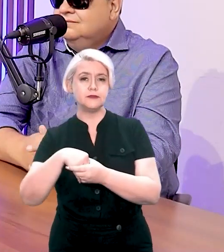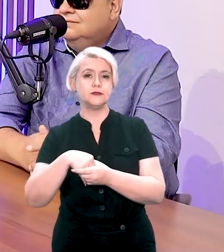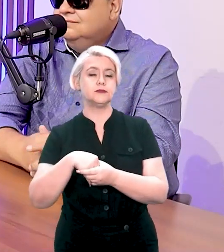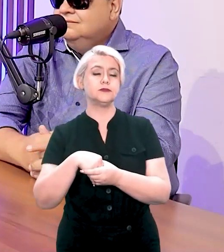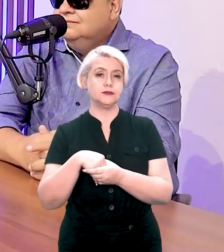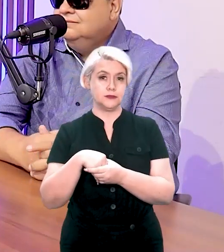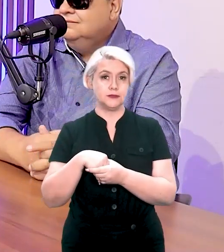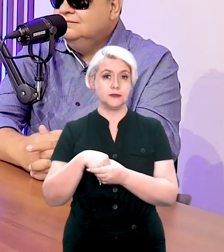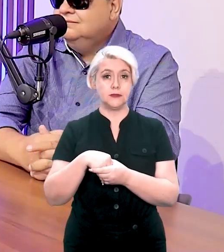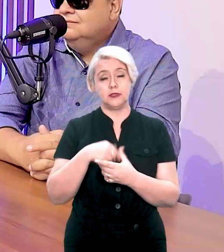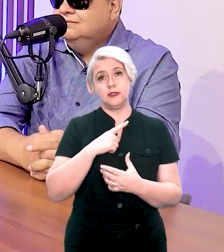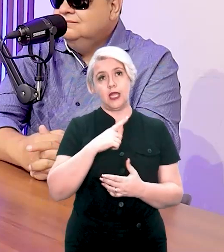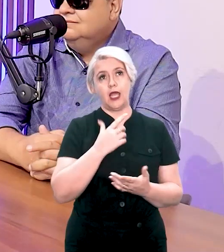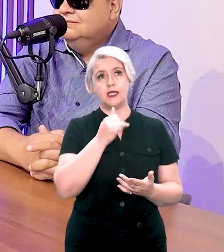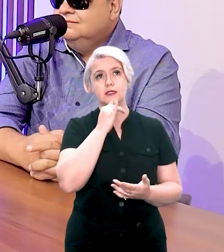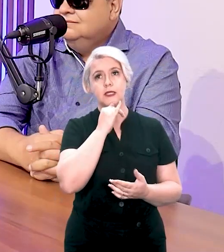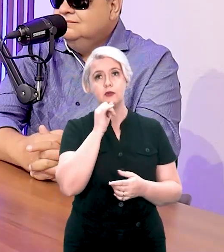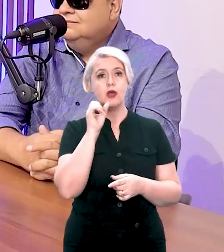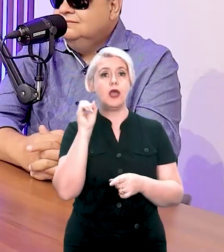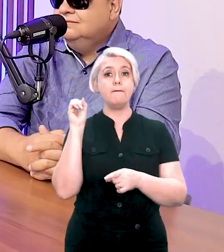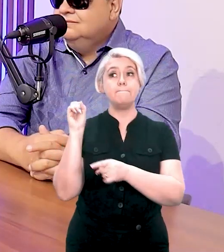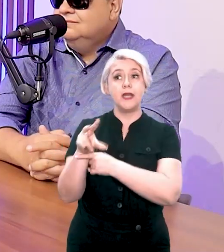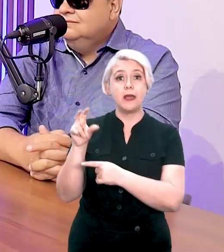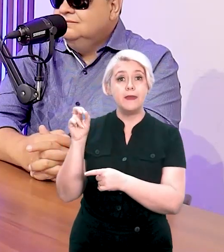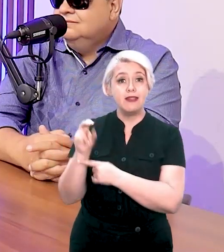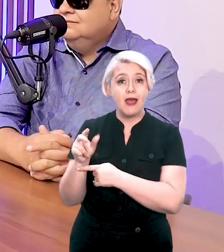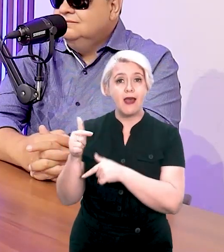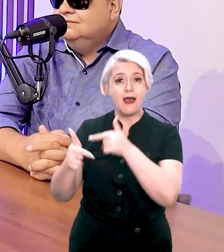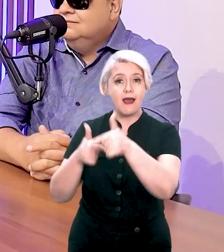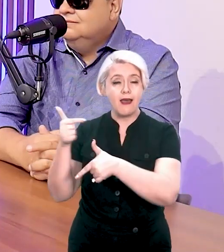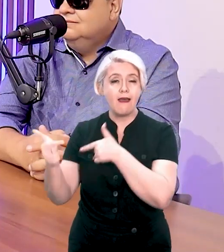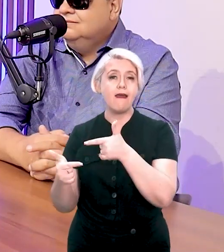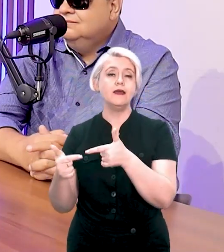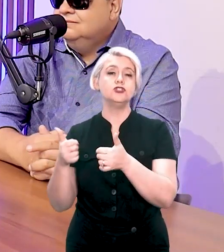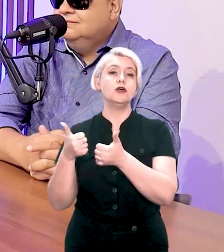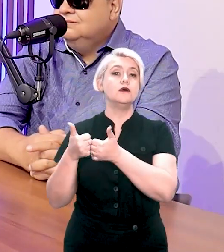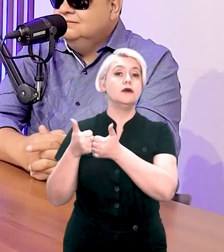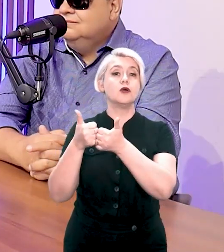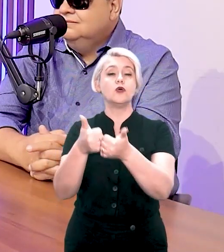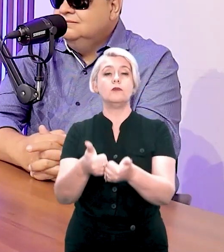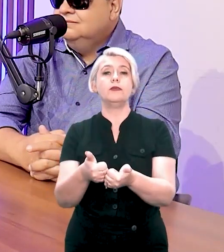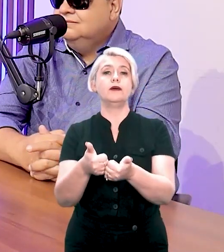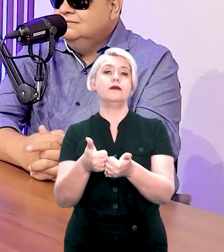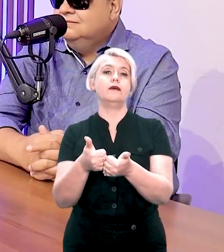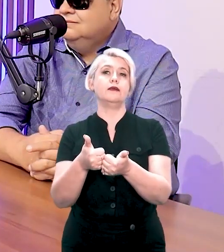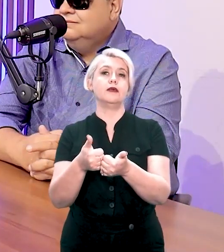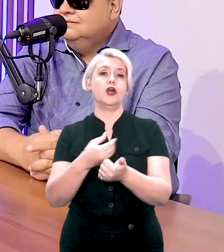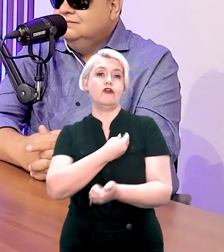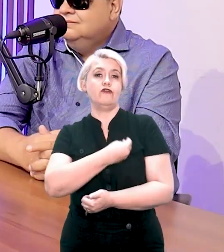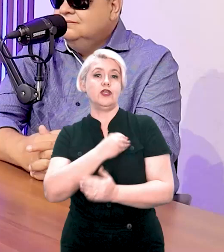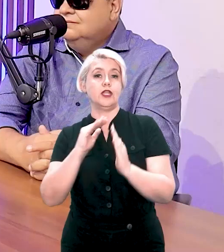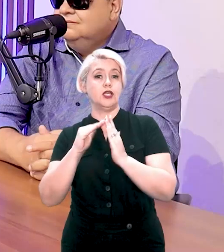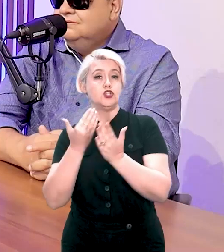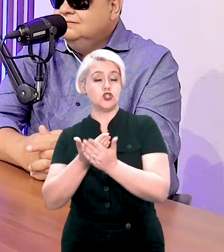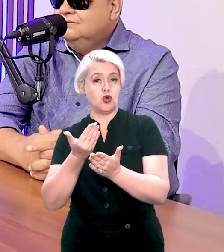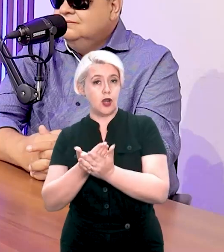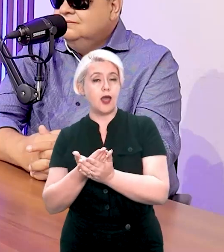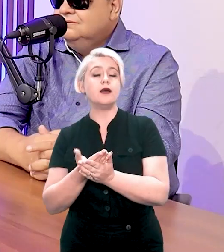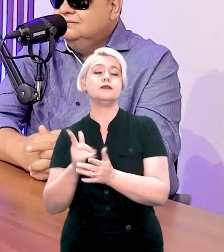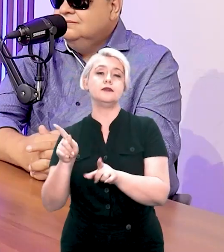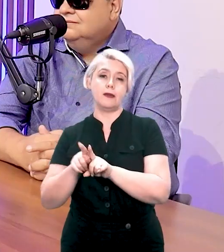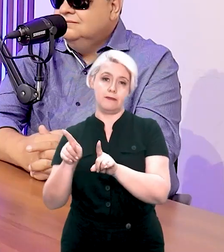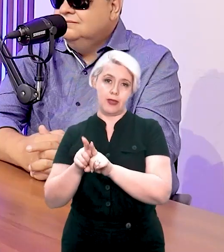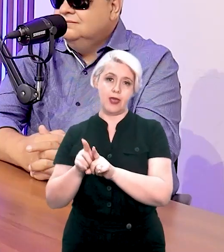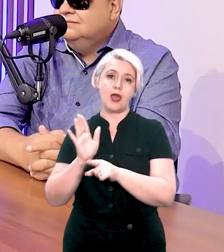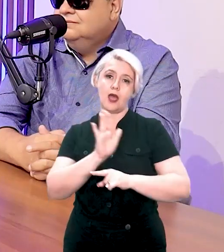como esporte, como empregabilidade, o acompanhamento na vida escolar, que a gente procura fazer